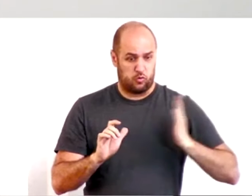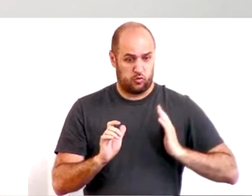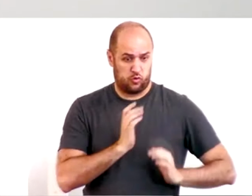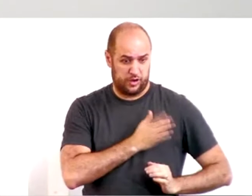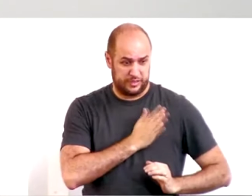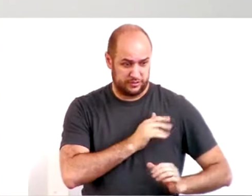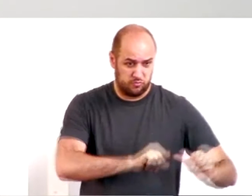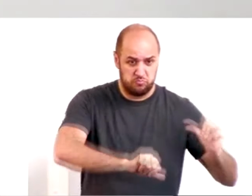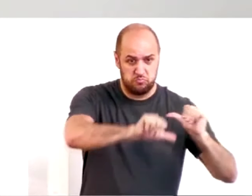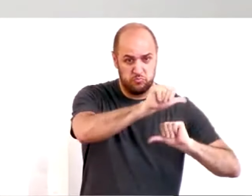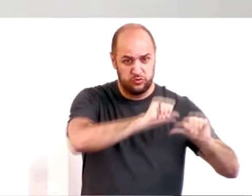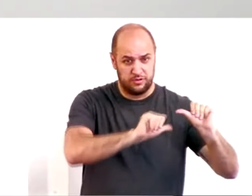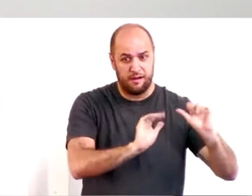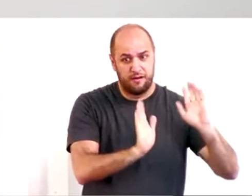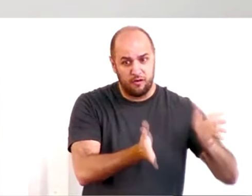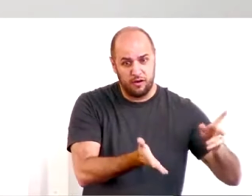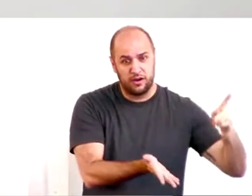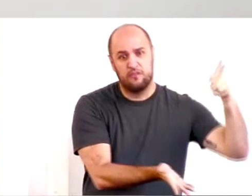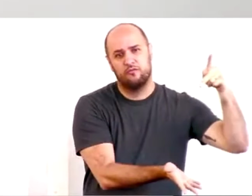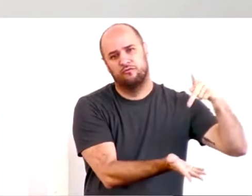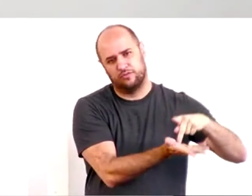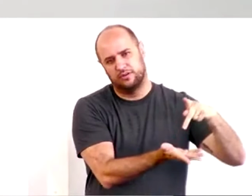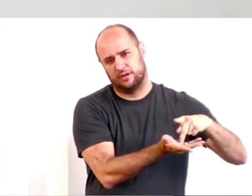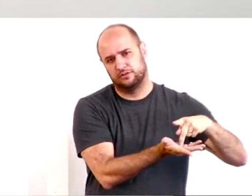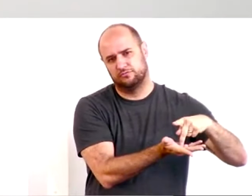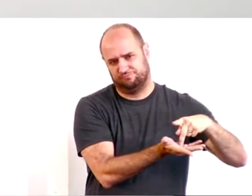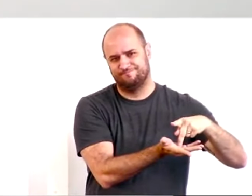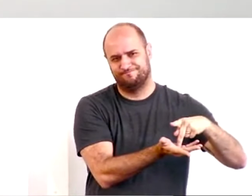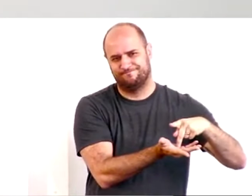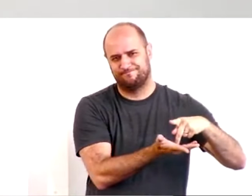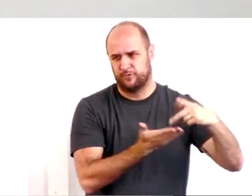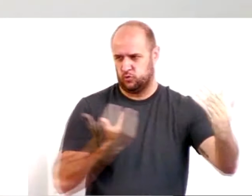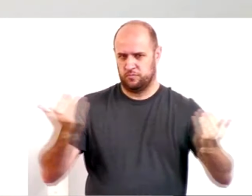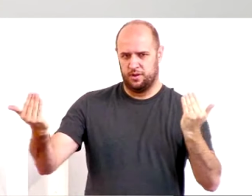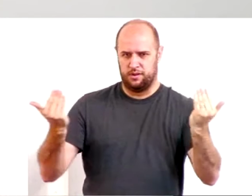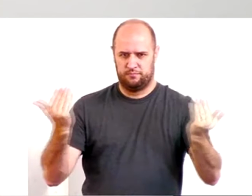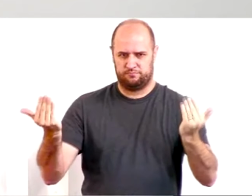coração, nós podemos começar a falar a verdade.